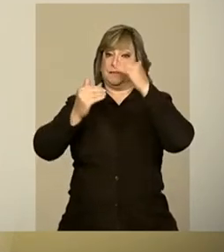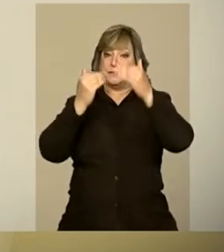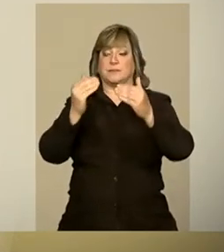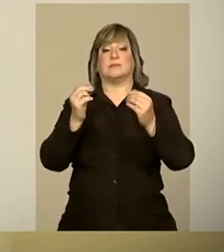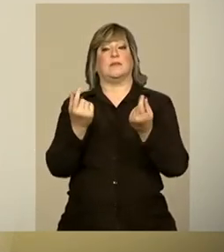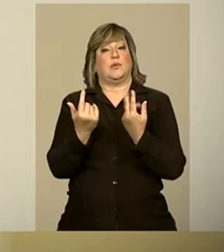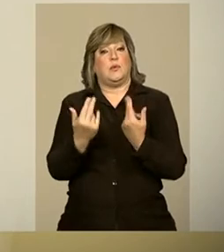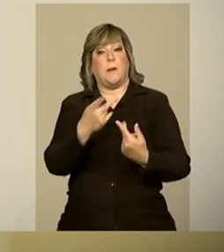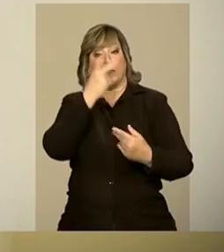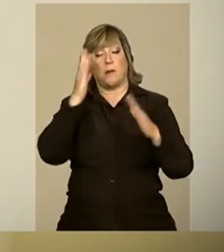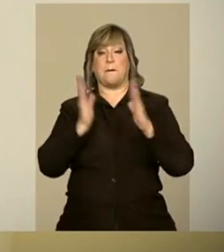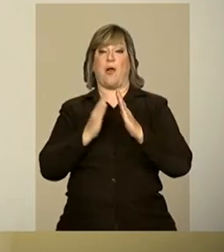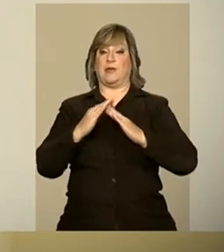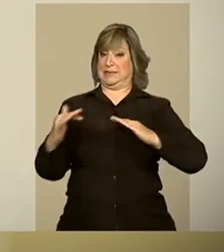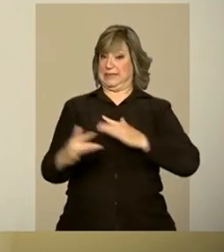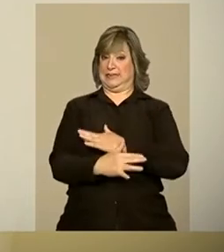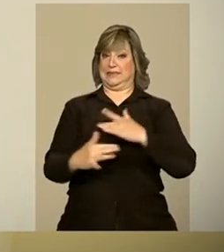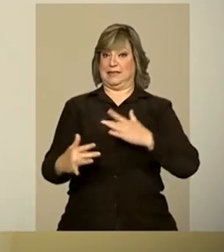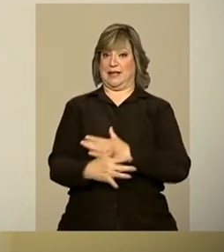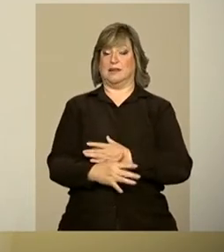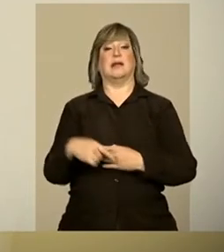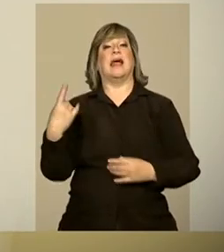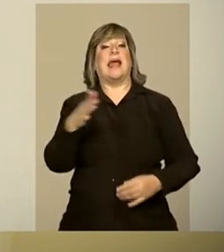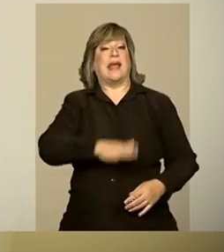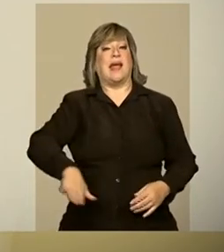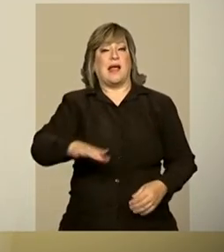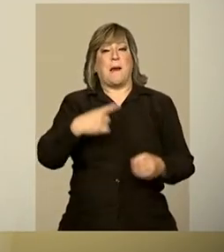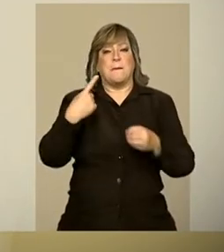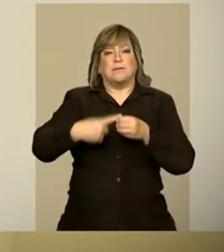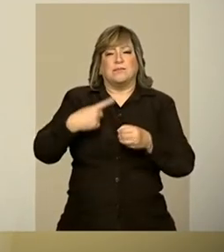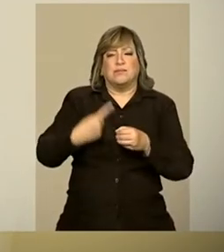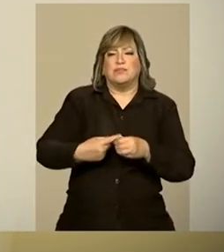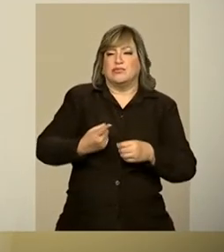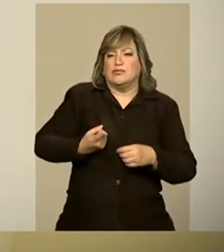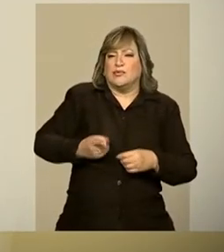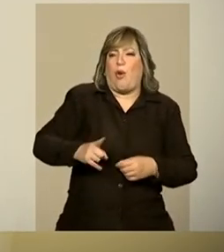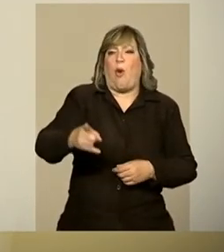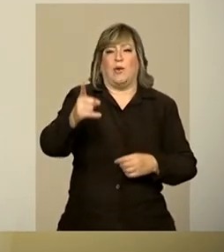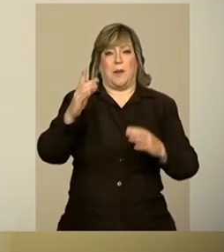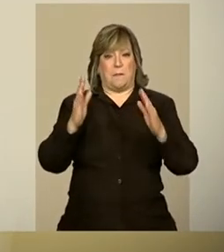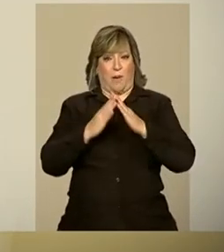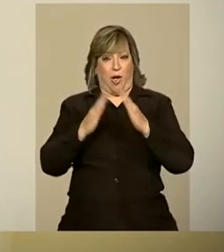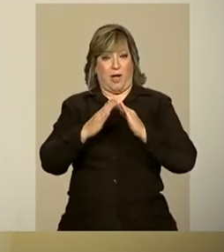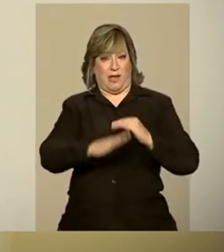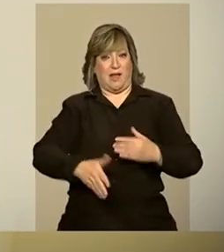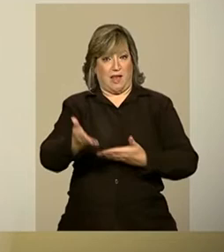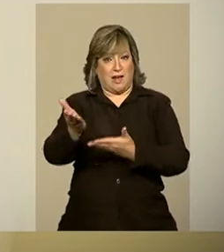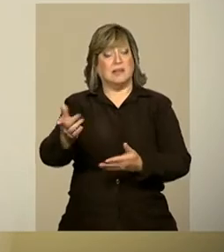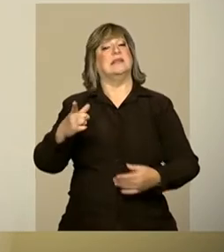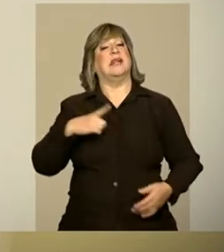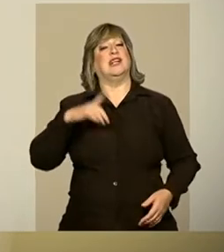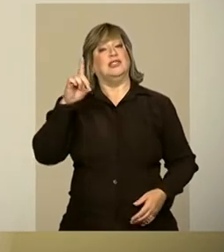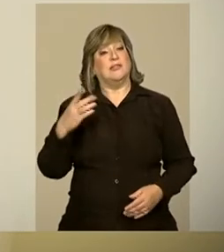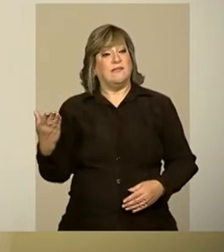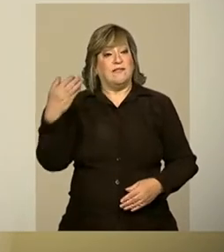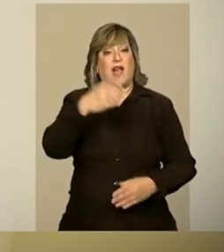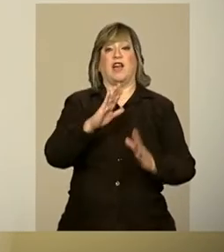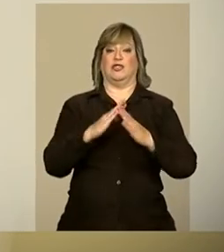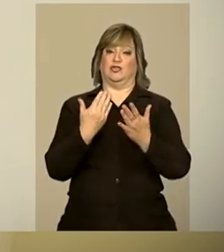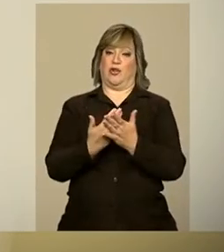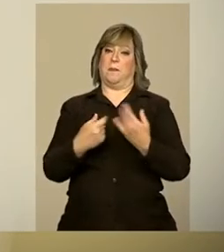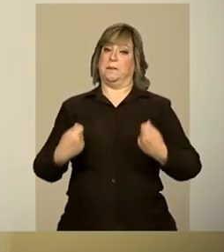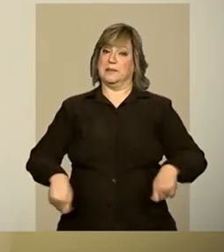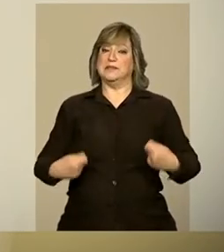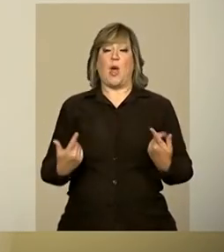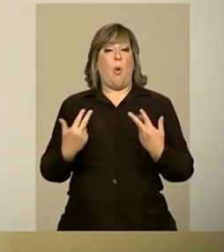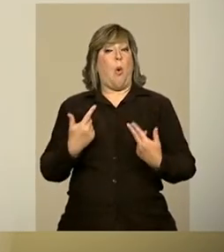têm os moradores das cidades. As crianças dessas regiões mais afastadas têm também o direito de ir para a escola como qualquer